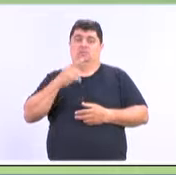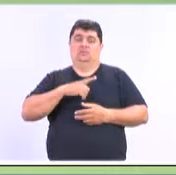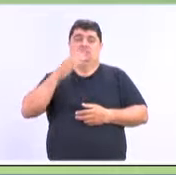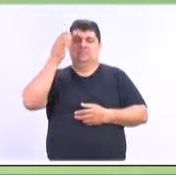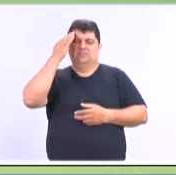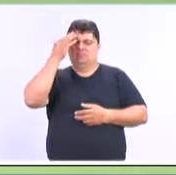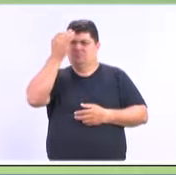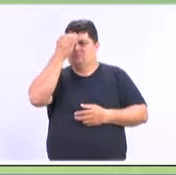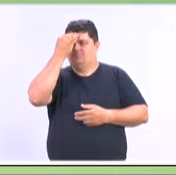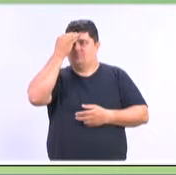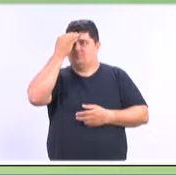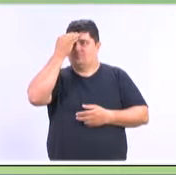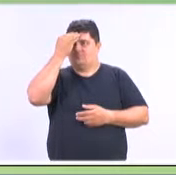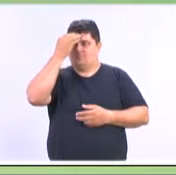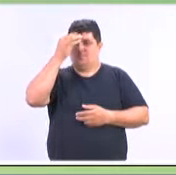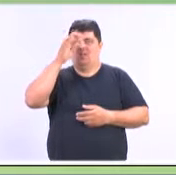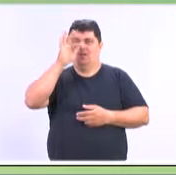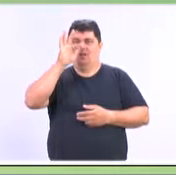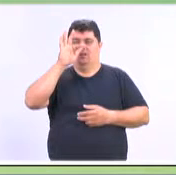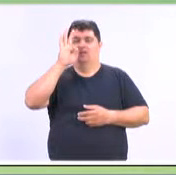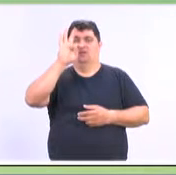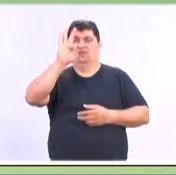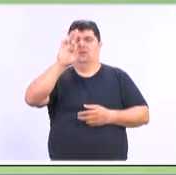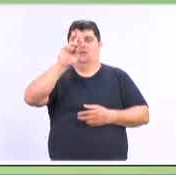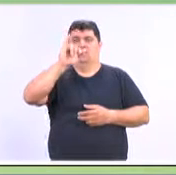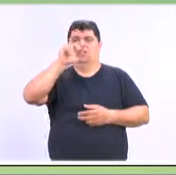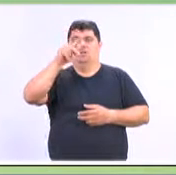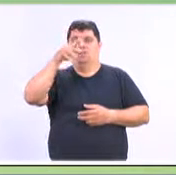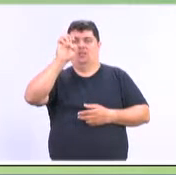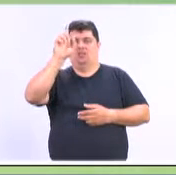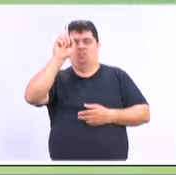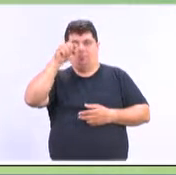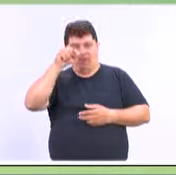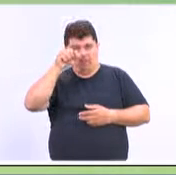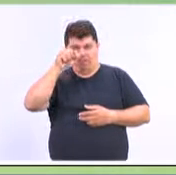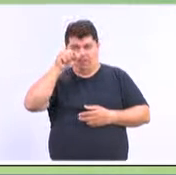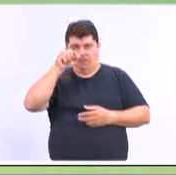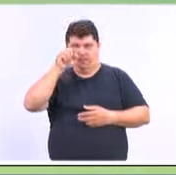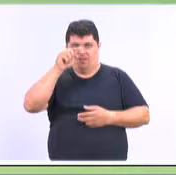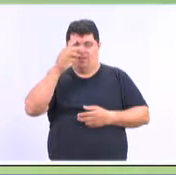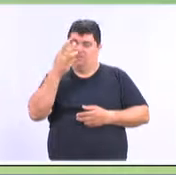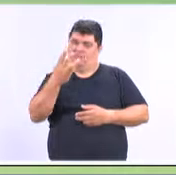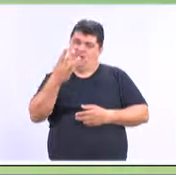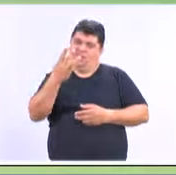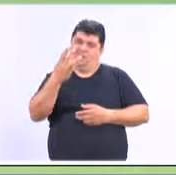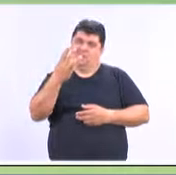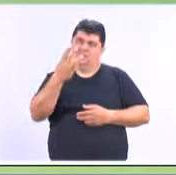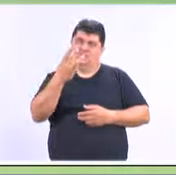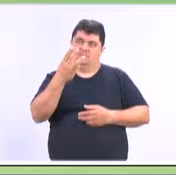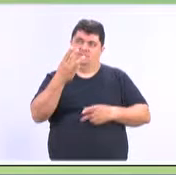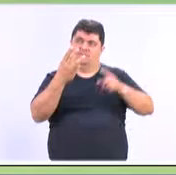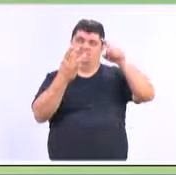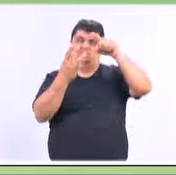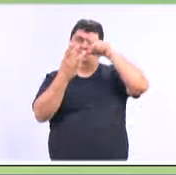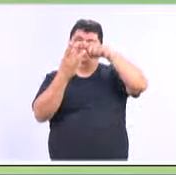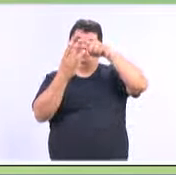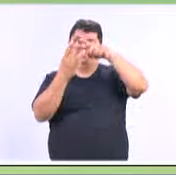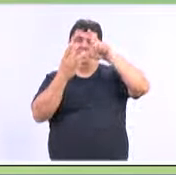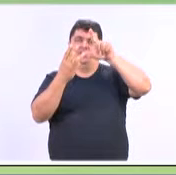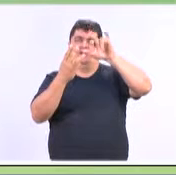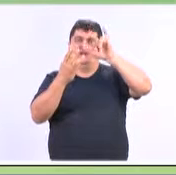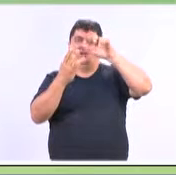né, professora Leila, os contadores gostam muito de dividir a análise nessa parte inicial nesses três